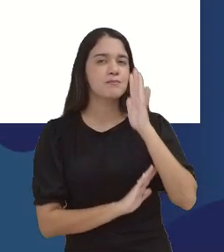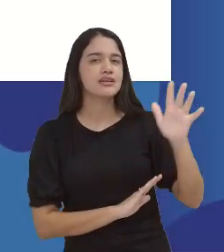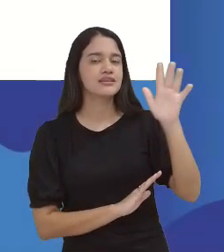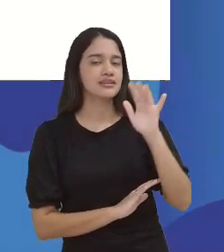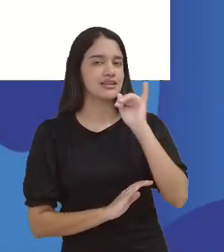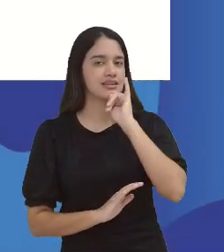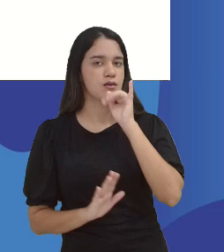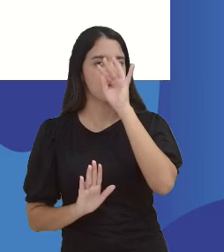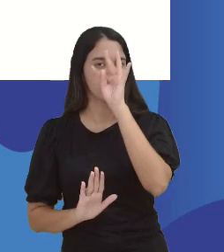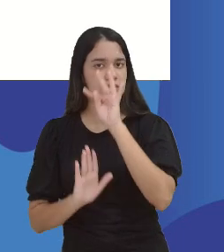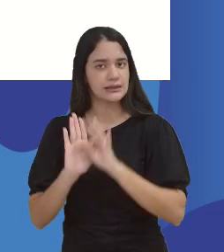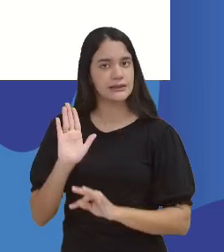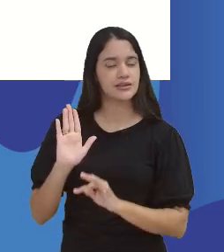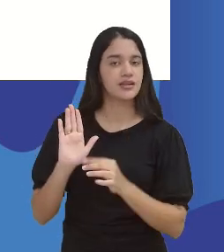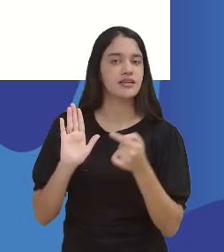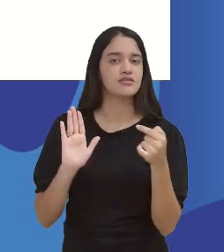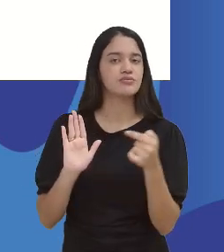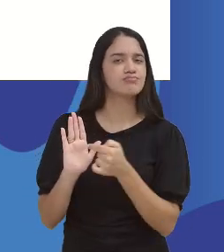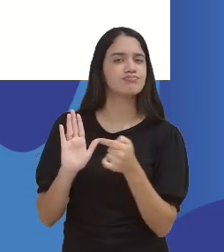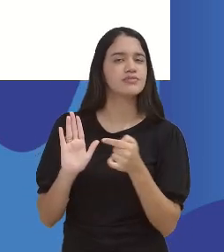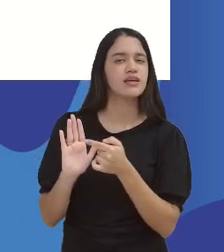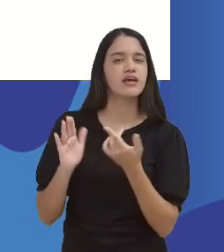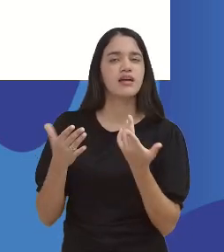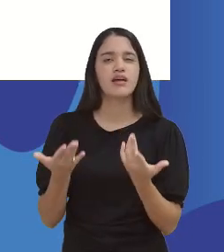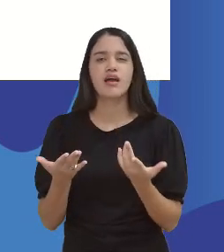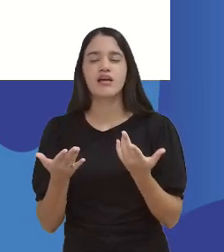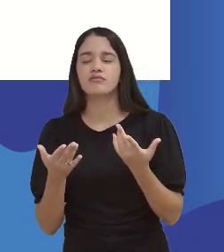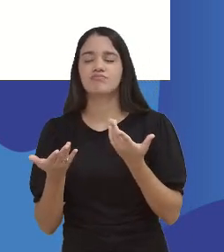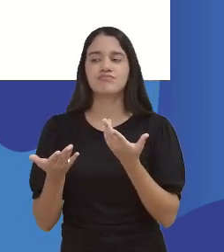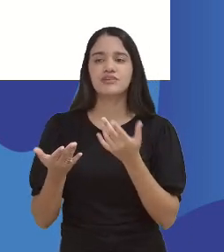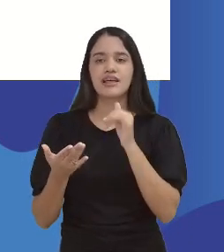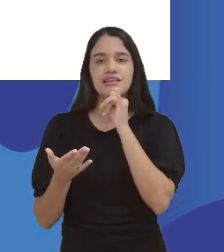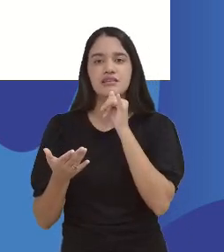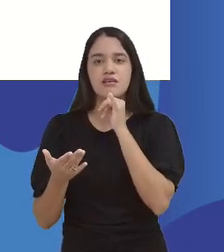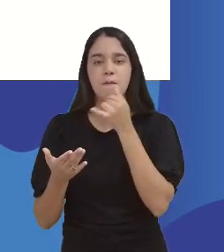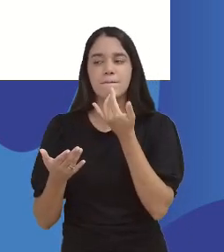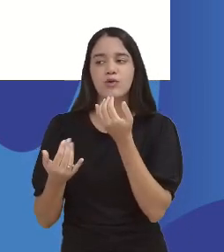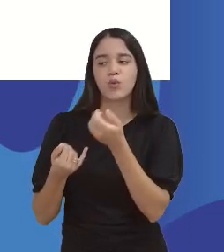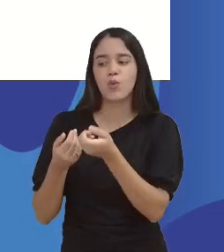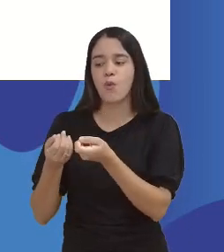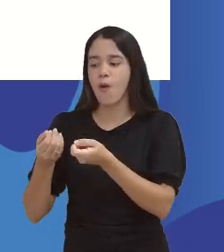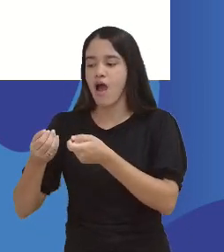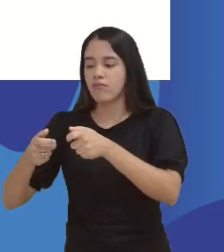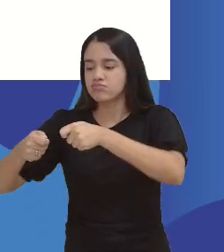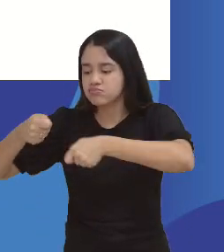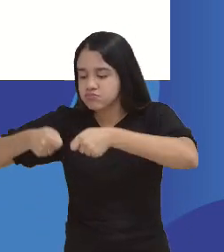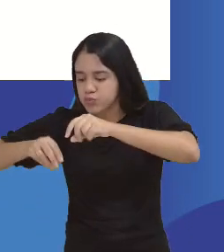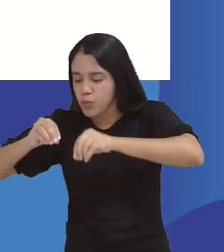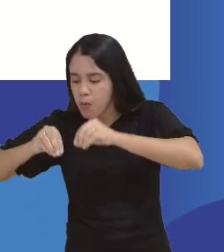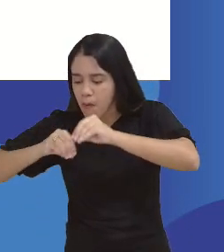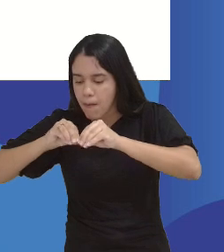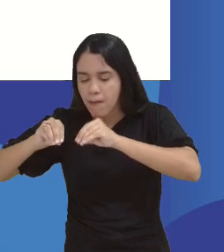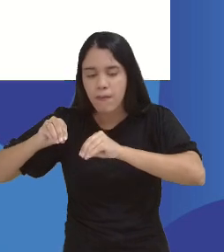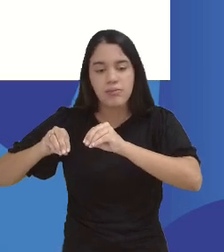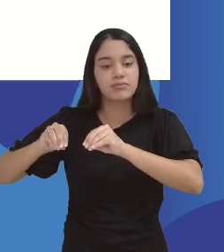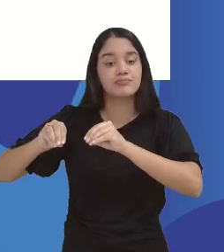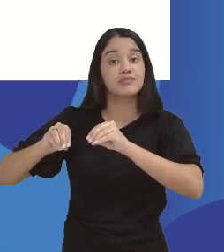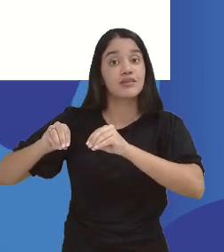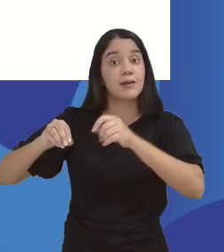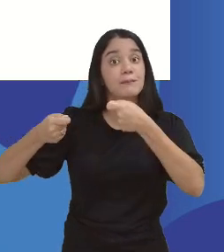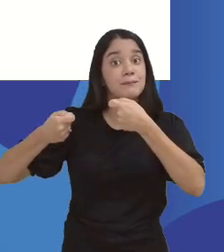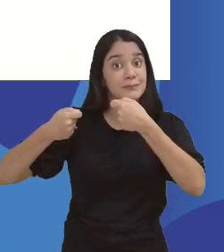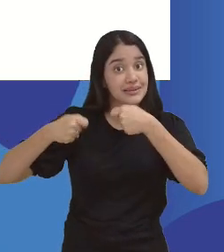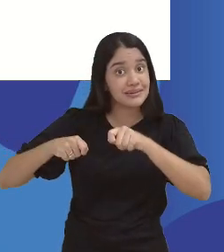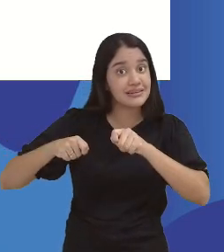o texto seja um monte de peças de um quebra-cabeça. E a gente precisa montar